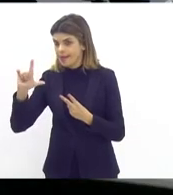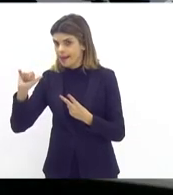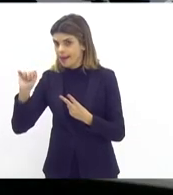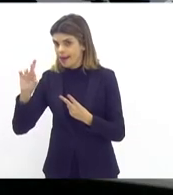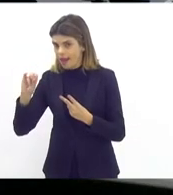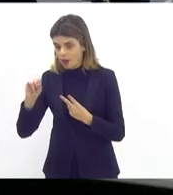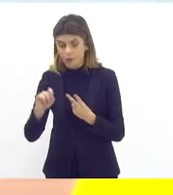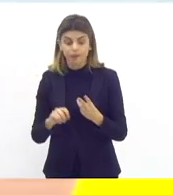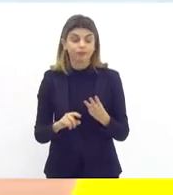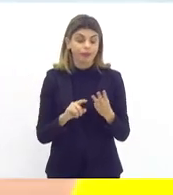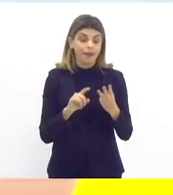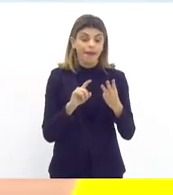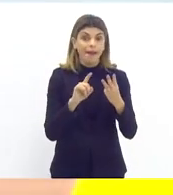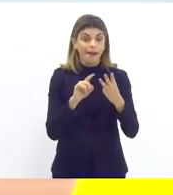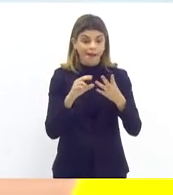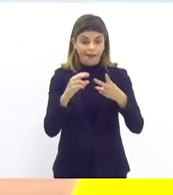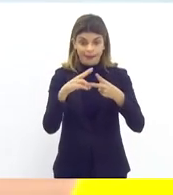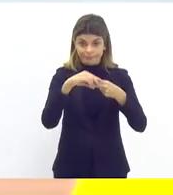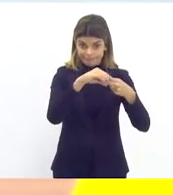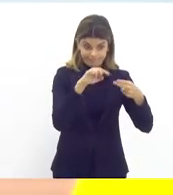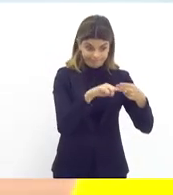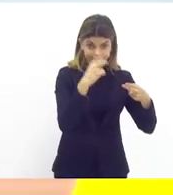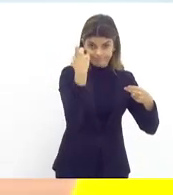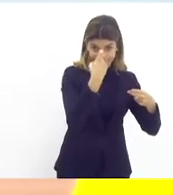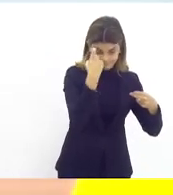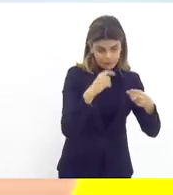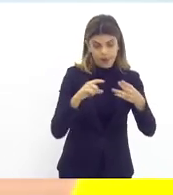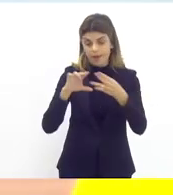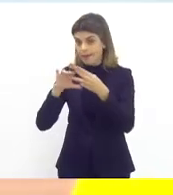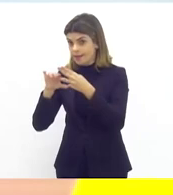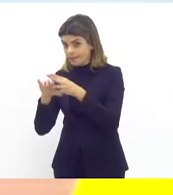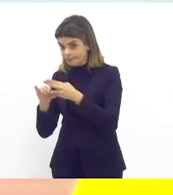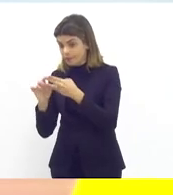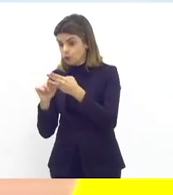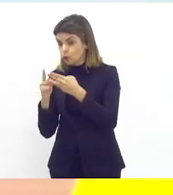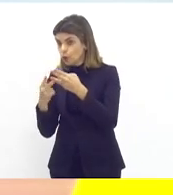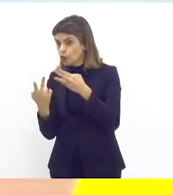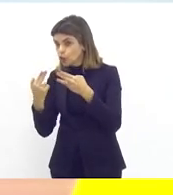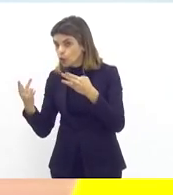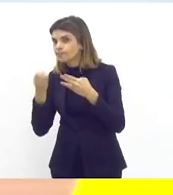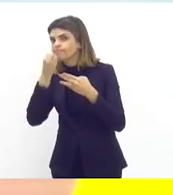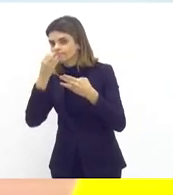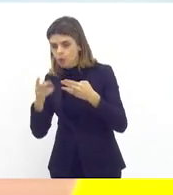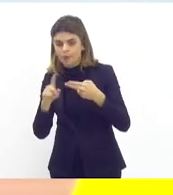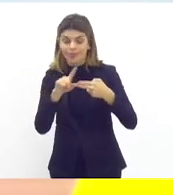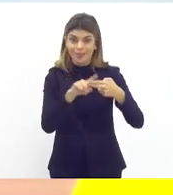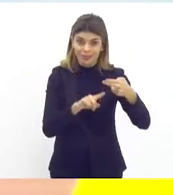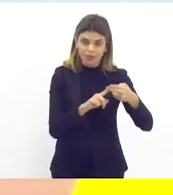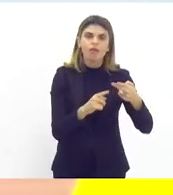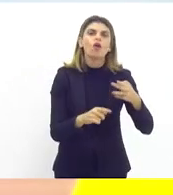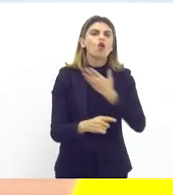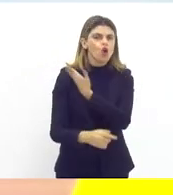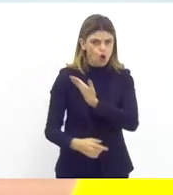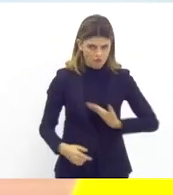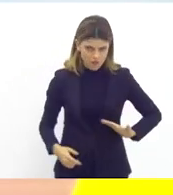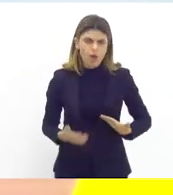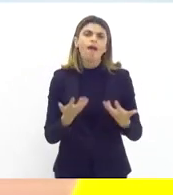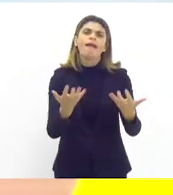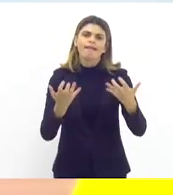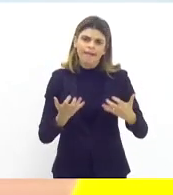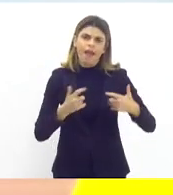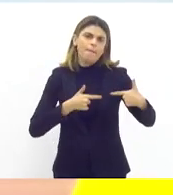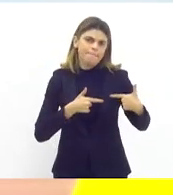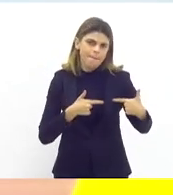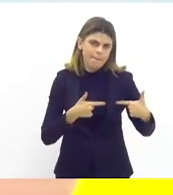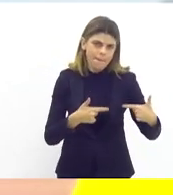patrimônio. A reforma da tributação do consumo é uma parte da proposta de reforma tributária do governo. O governo quer, sim, avançar na